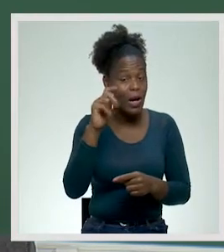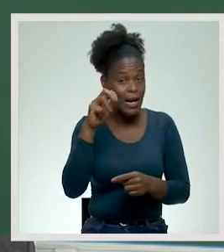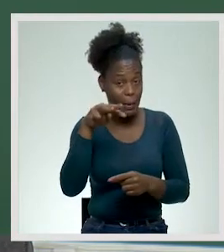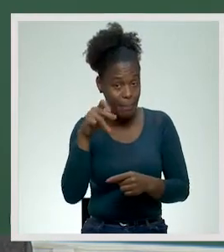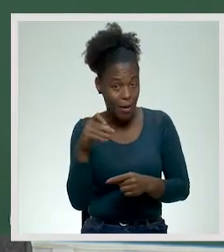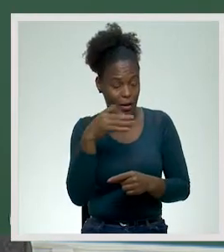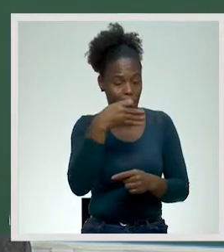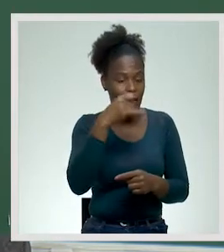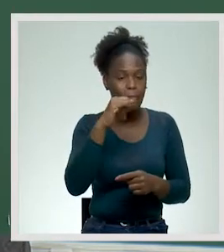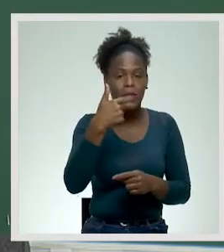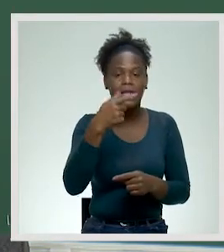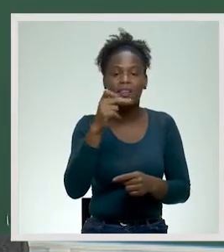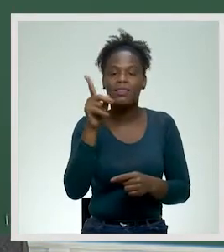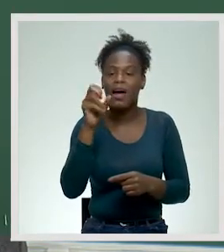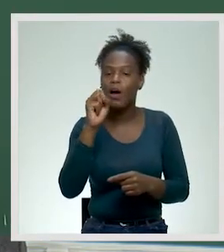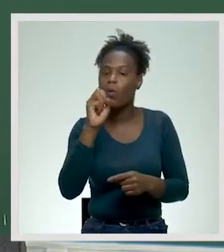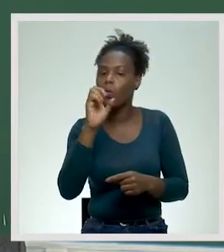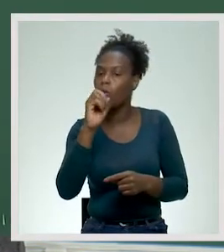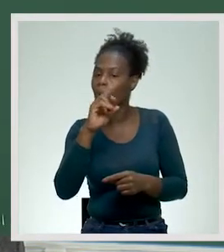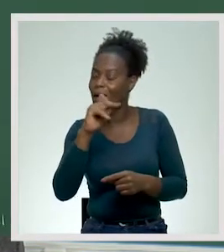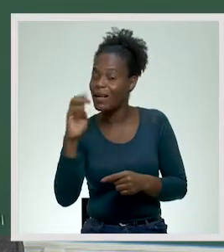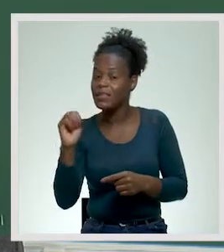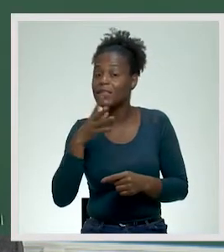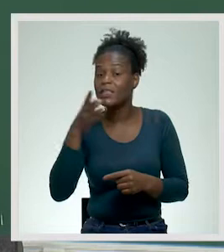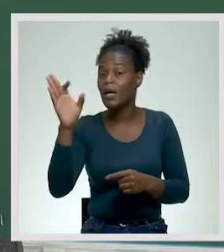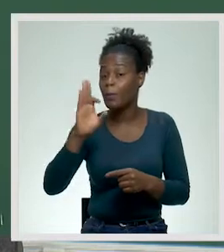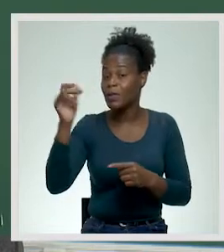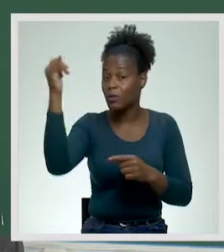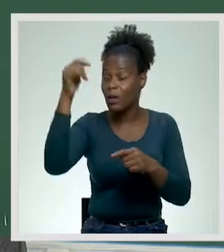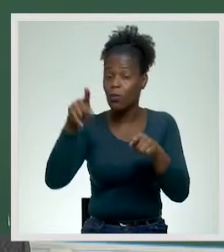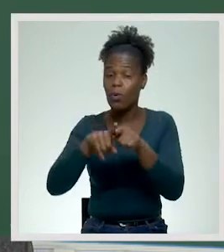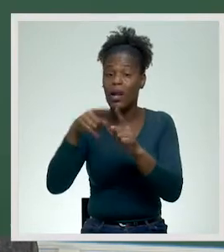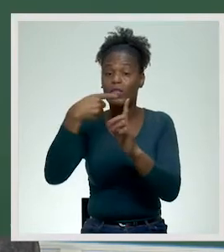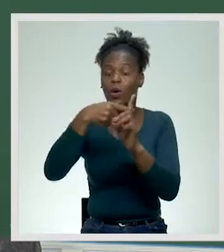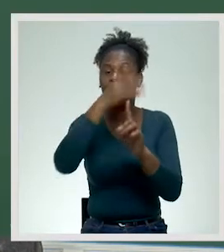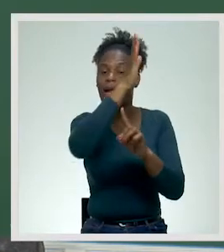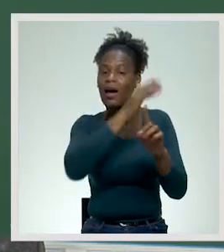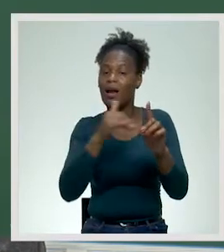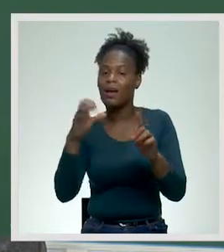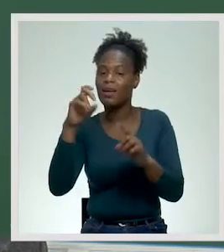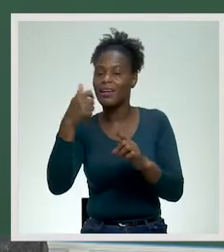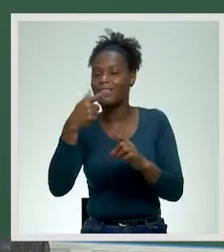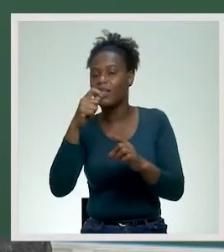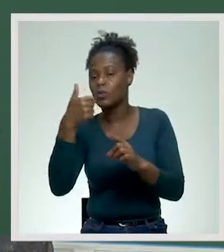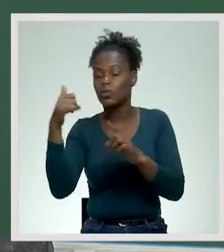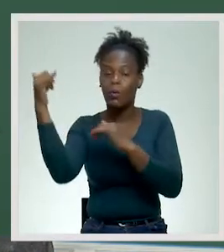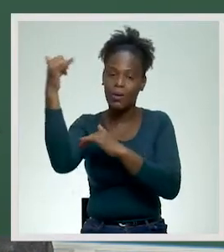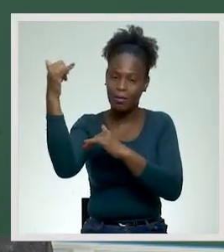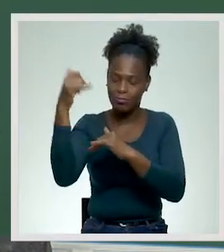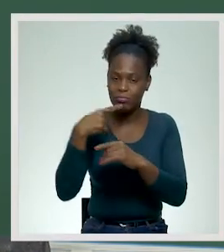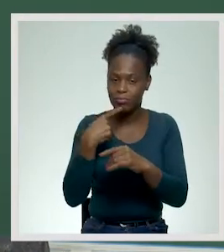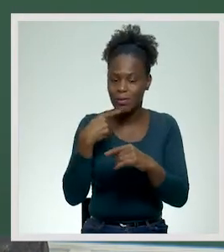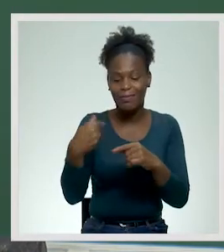Pitágoras, hipotenusa ao quadrado é igual à soma dos catetos ao quadrado. Assim